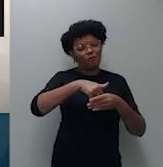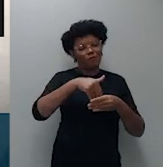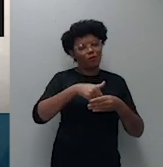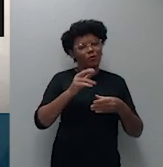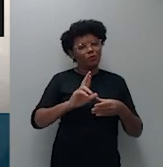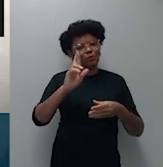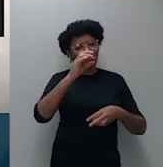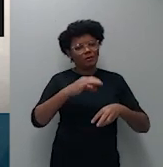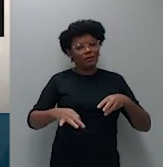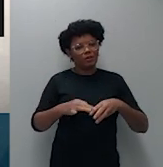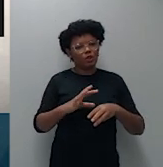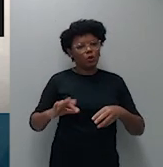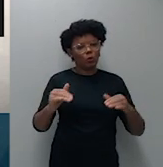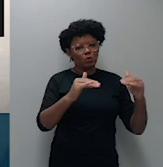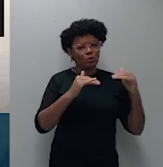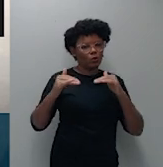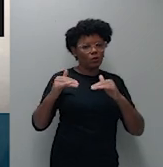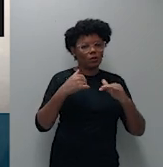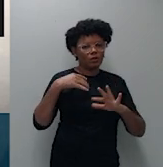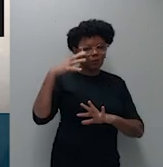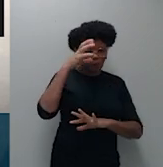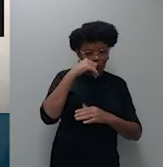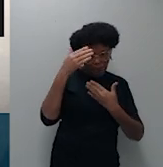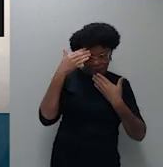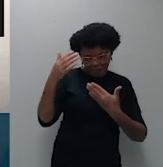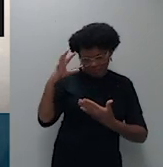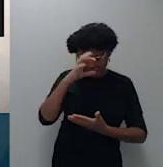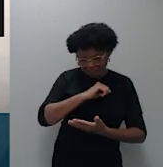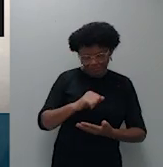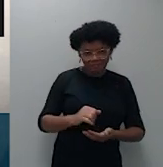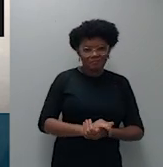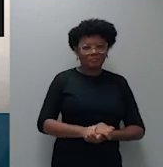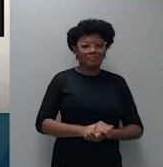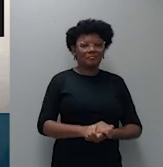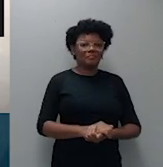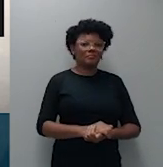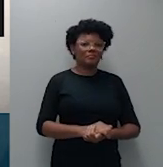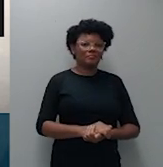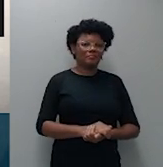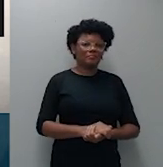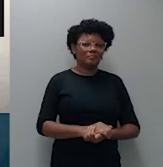voto do relator decisão não é mobiliado pela compreensão doutora